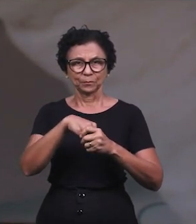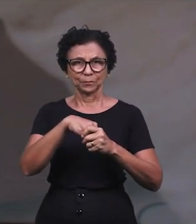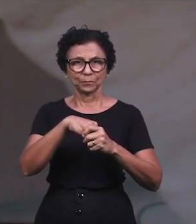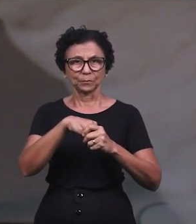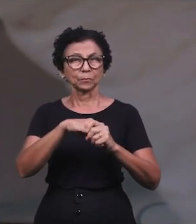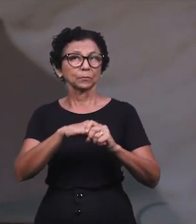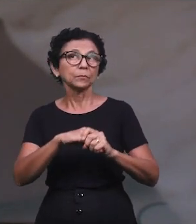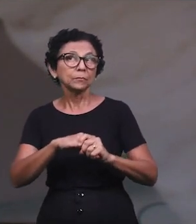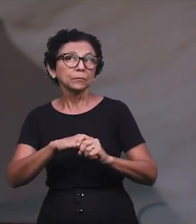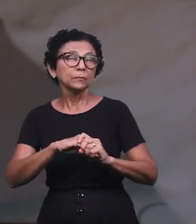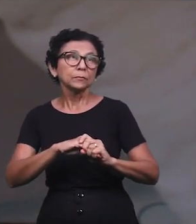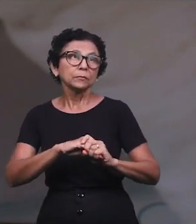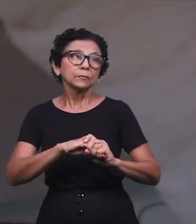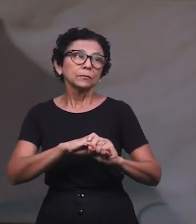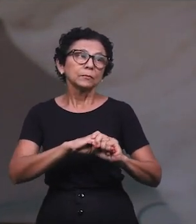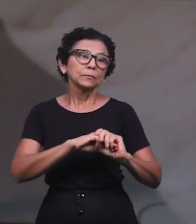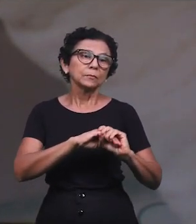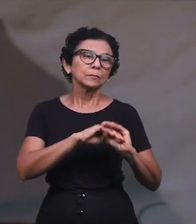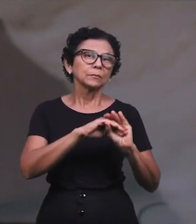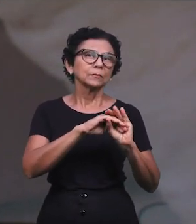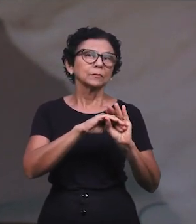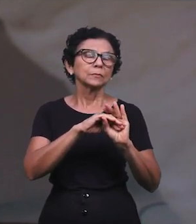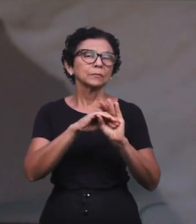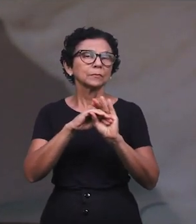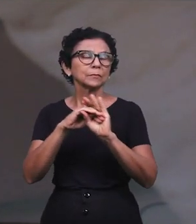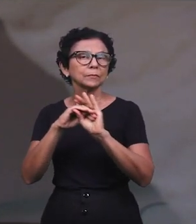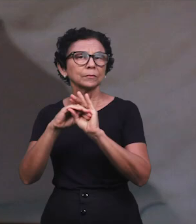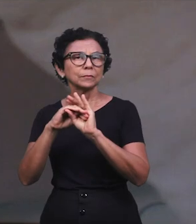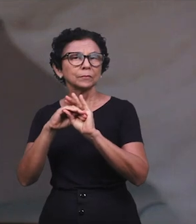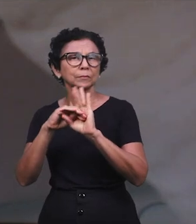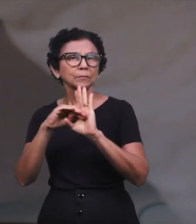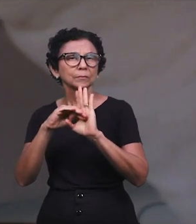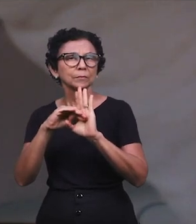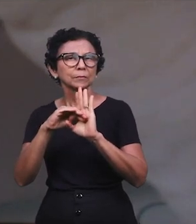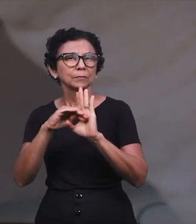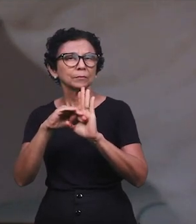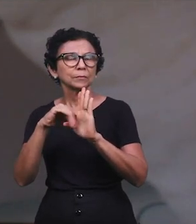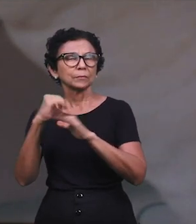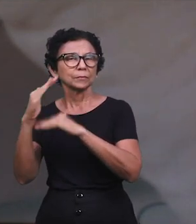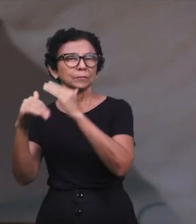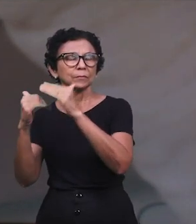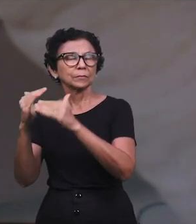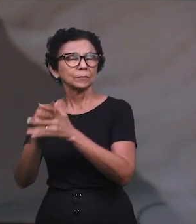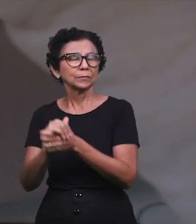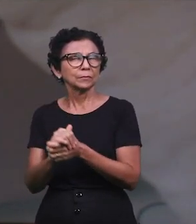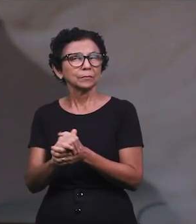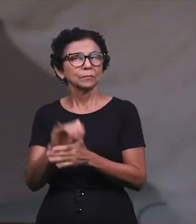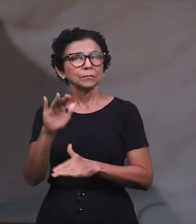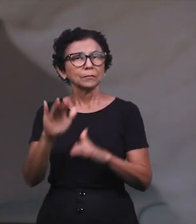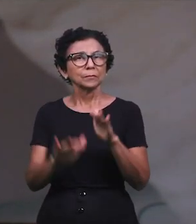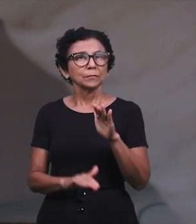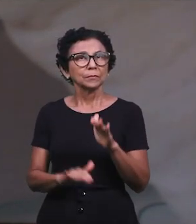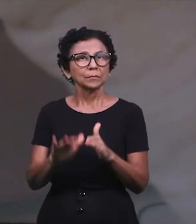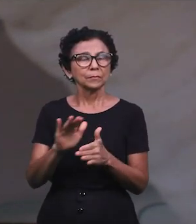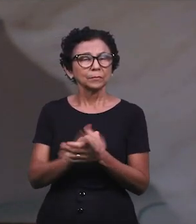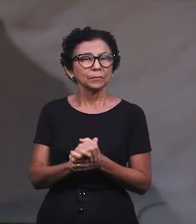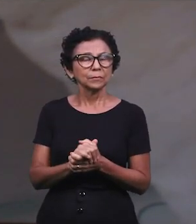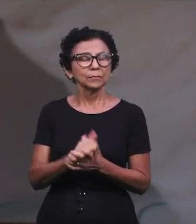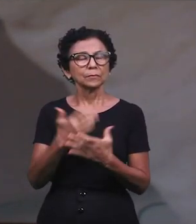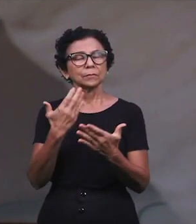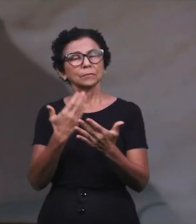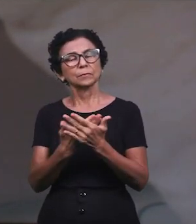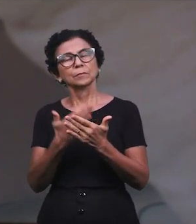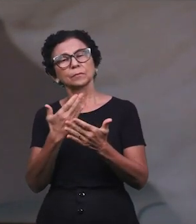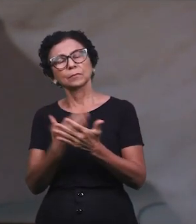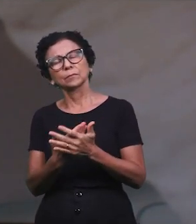Em alguns momentos, você vai estar estudando de uma maneira mais passiva, basicamente o que?